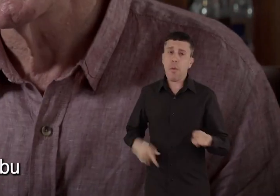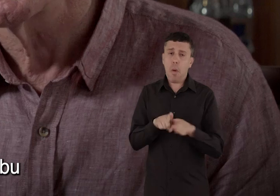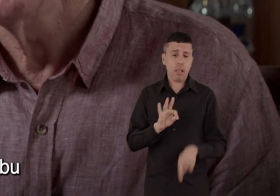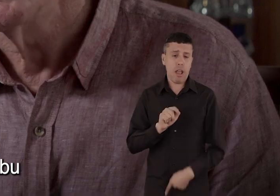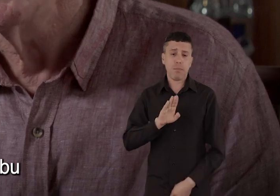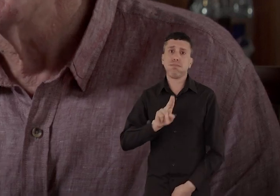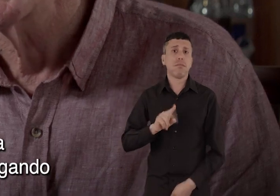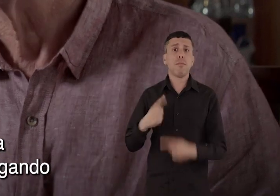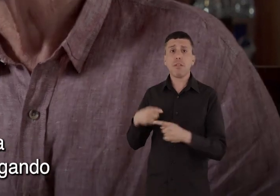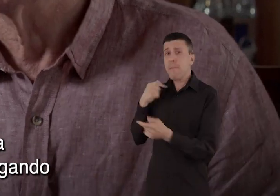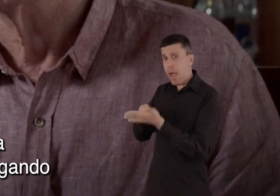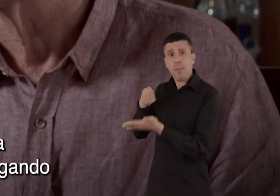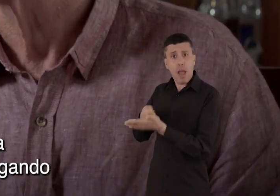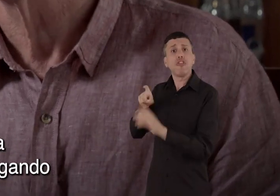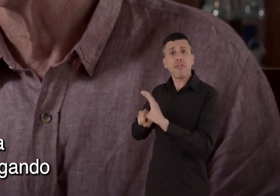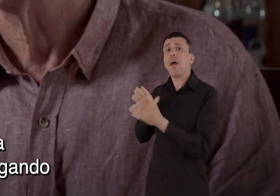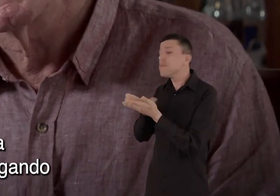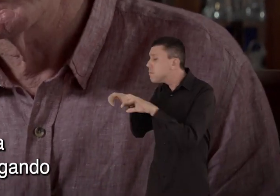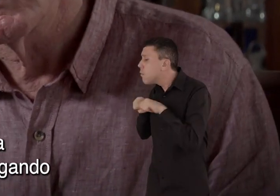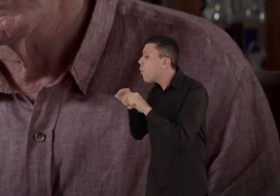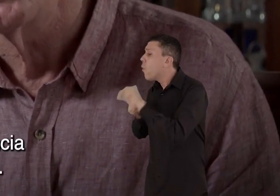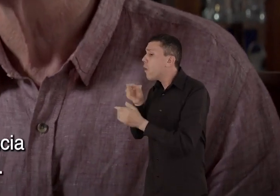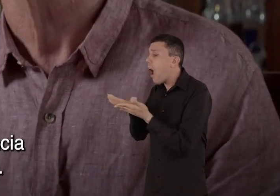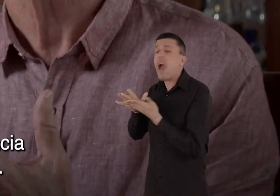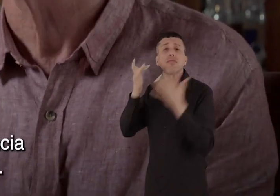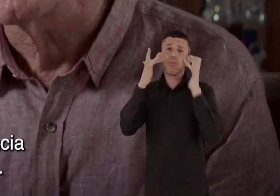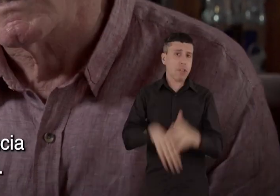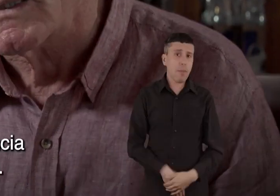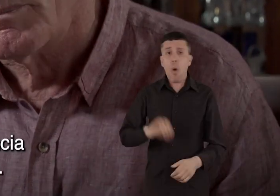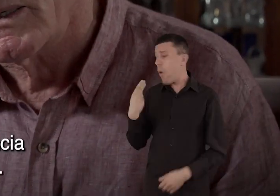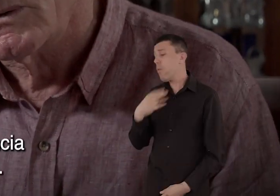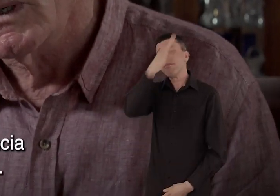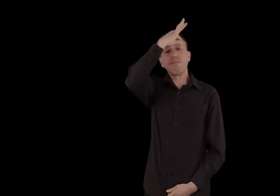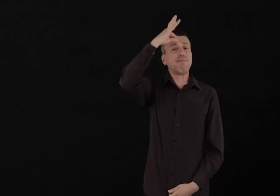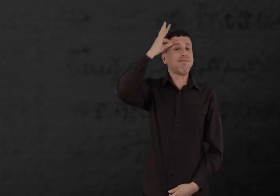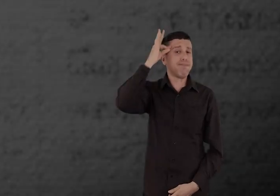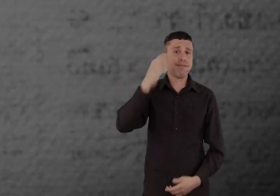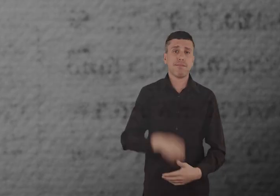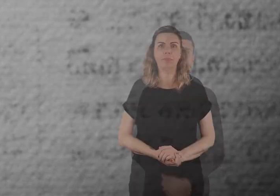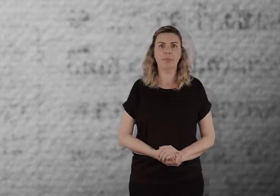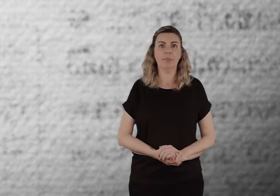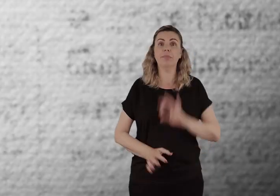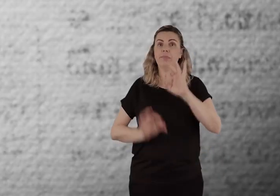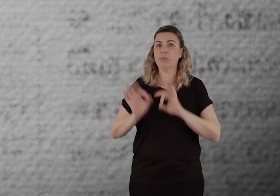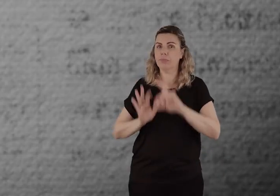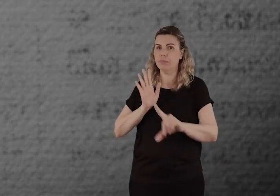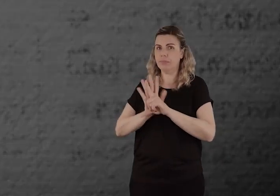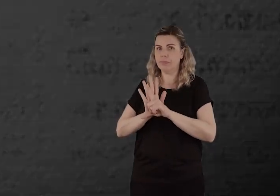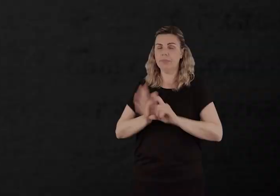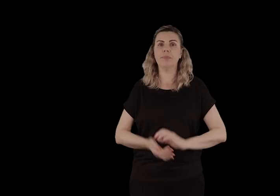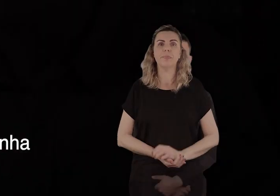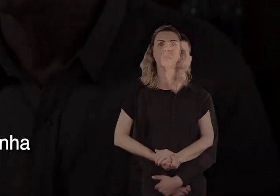dívida pública é tabu porque quem paga não sabe que está pagando, ou não tem consciência que está pagando. Escrito na tela, projeto de